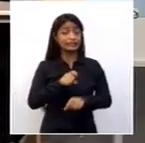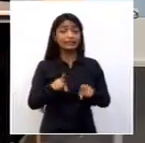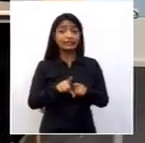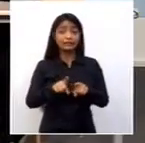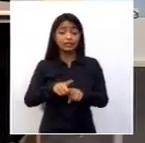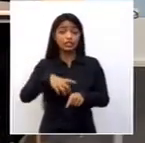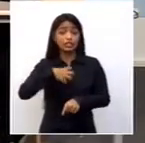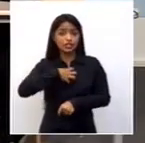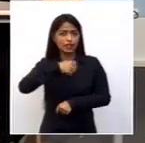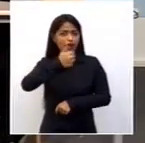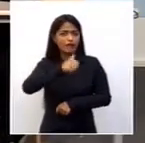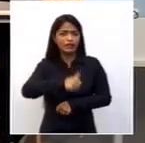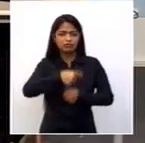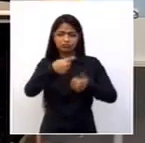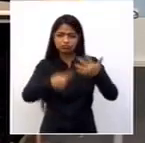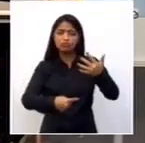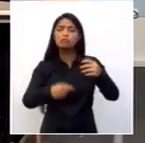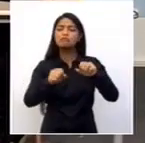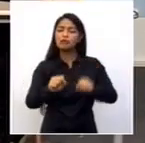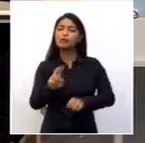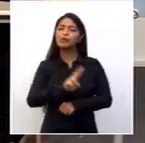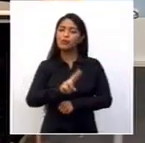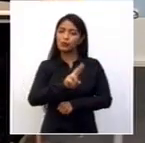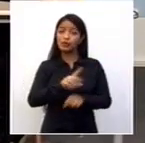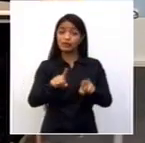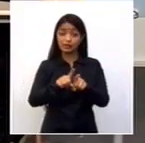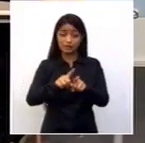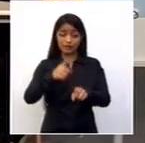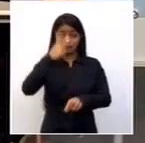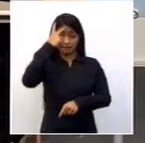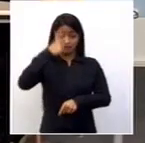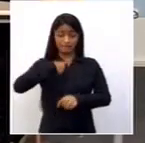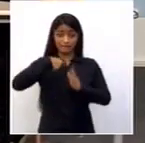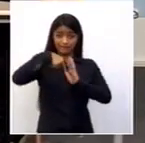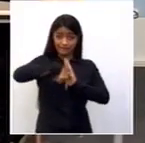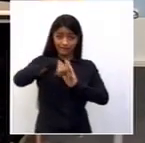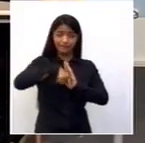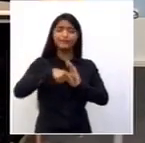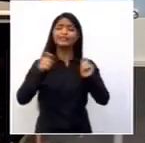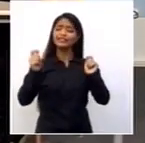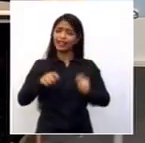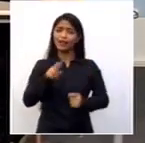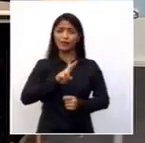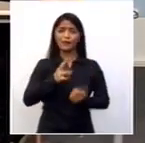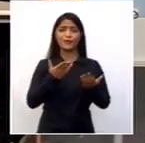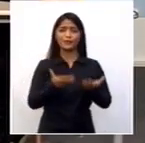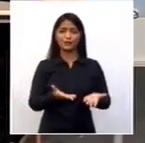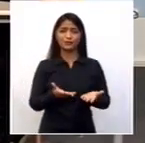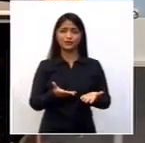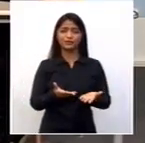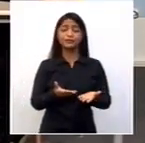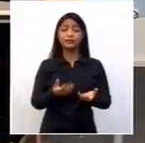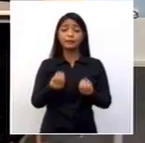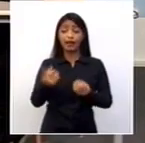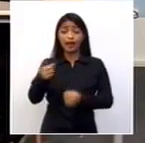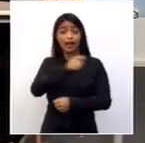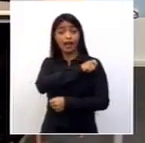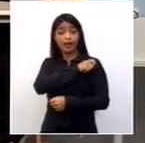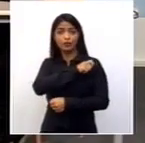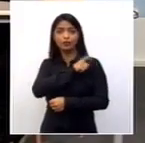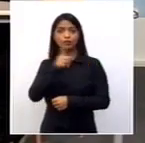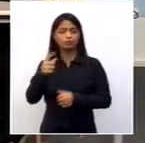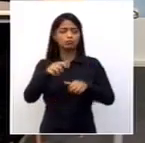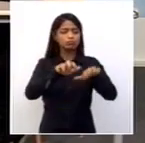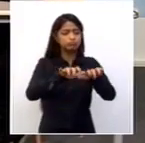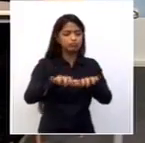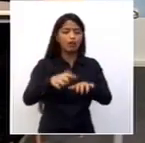inclusive para autoavaliação, eu acredito que ele seja uma ferramenta bem interessante, né, do aluno expor o que ele